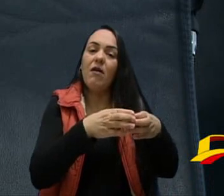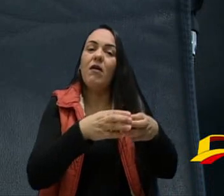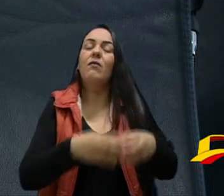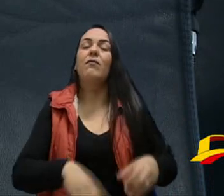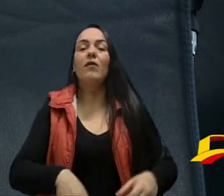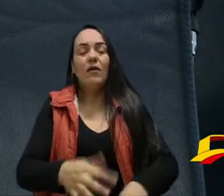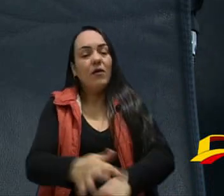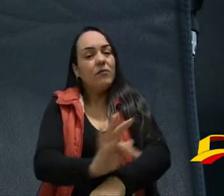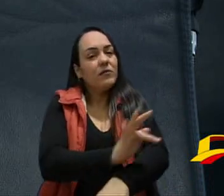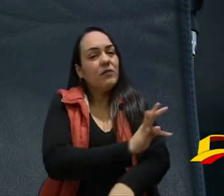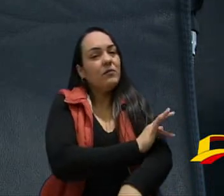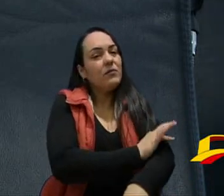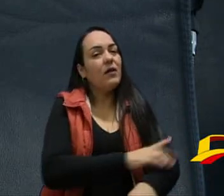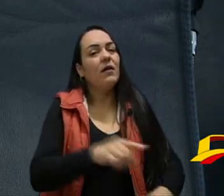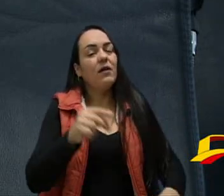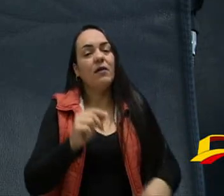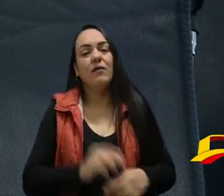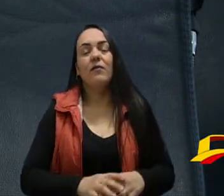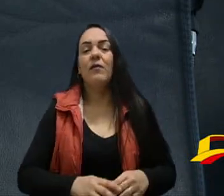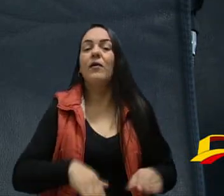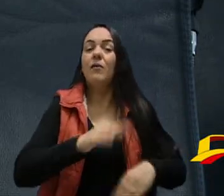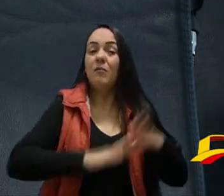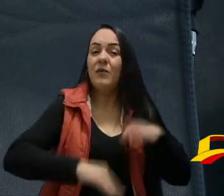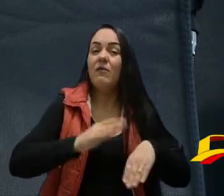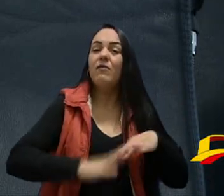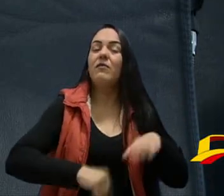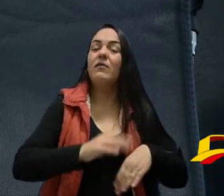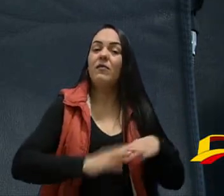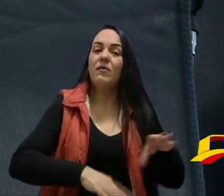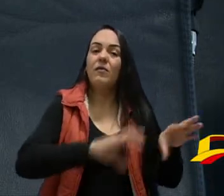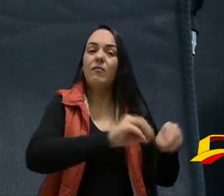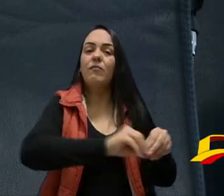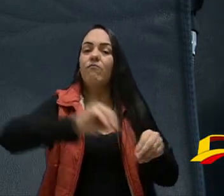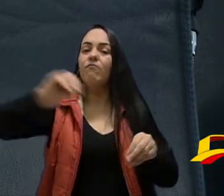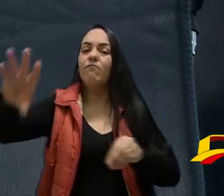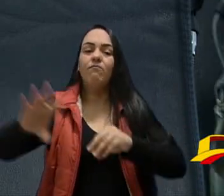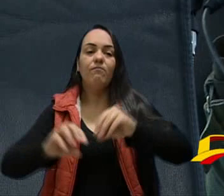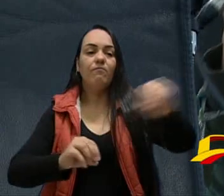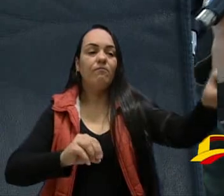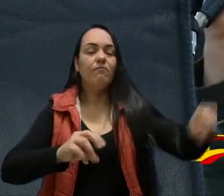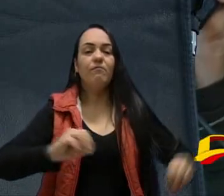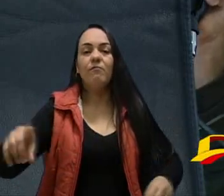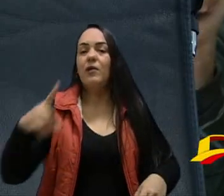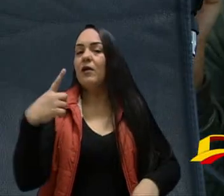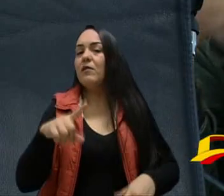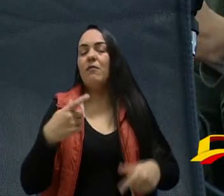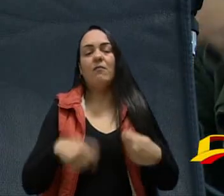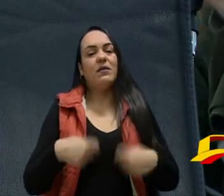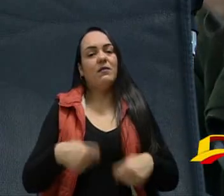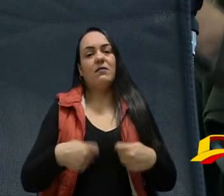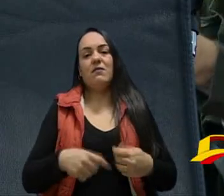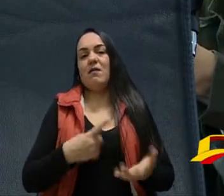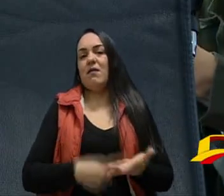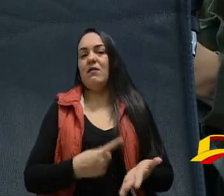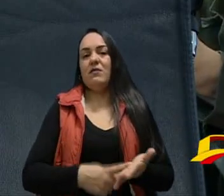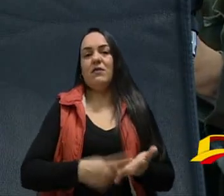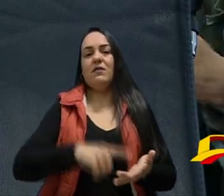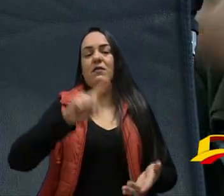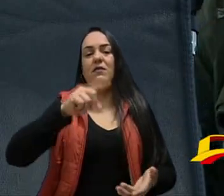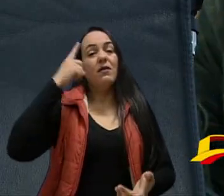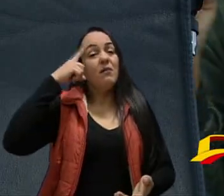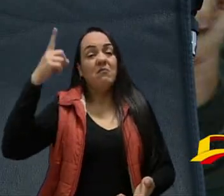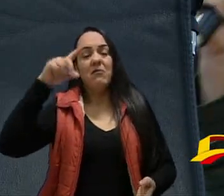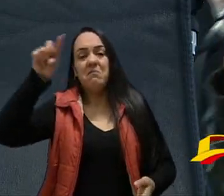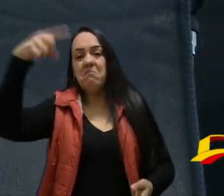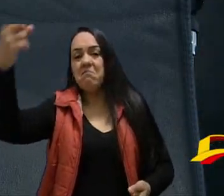enfermagem técnico e um profissional ali ele já é direcionado entendeu daí nem precisa fazer um agendamento para o dia seguinte o